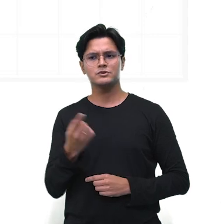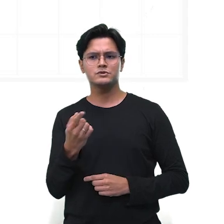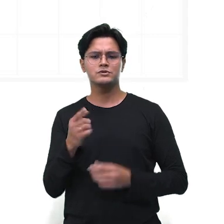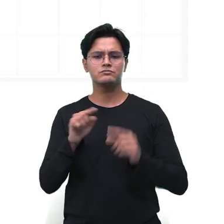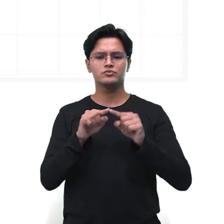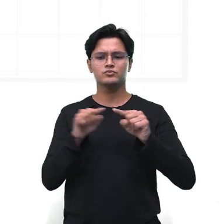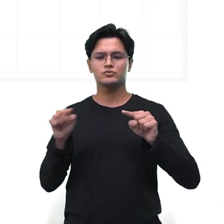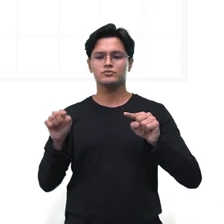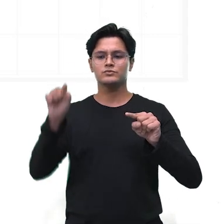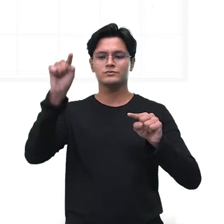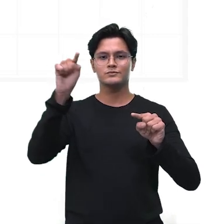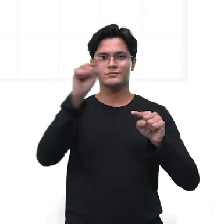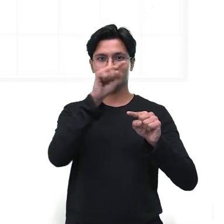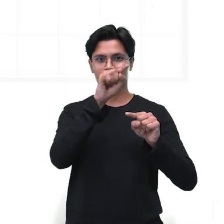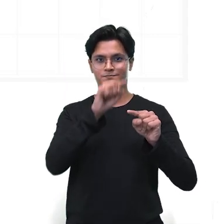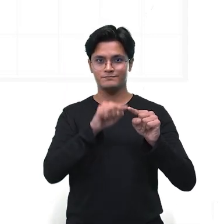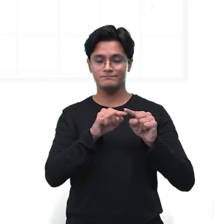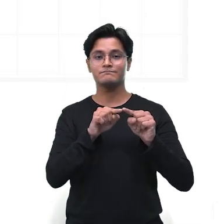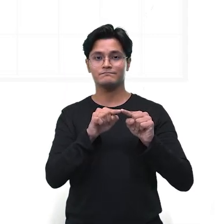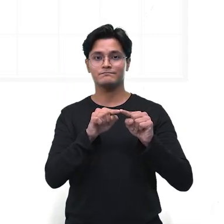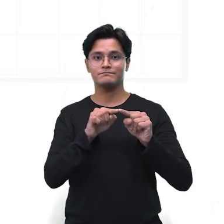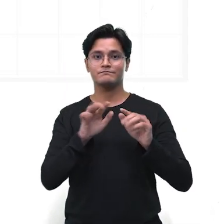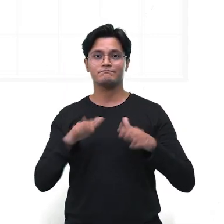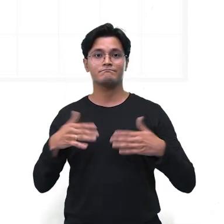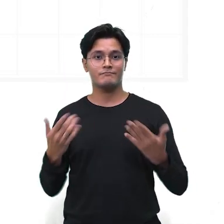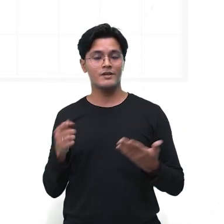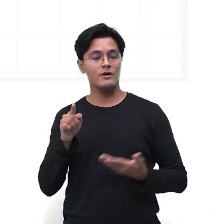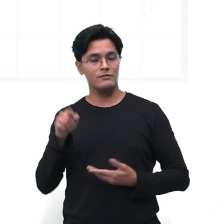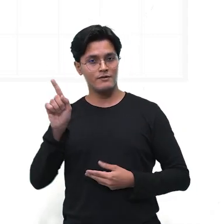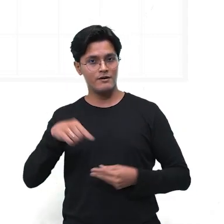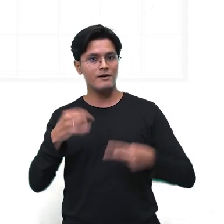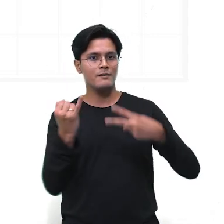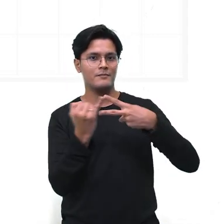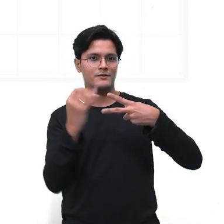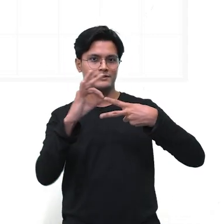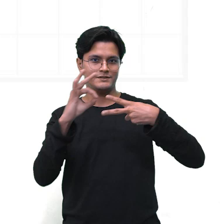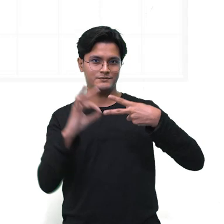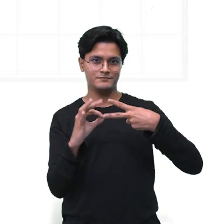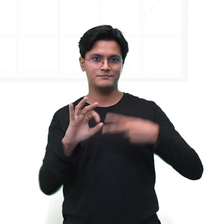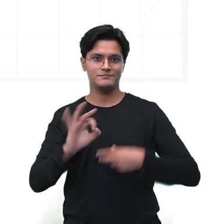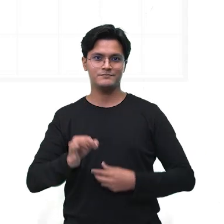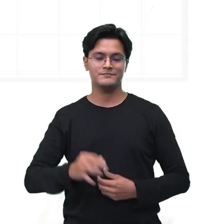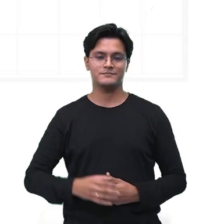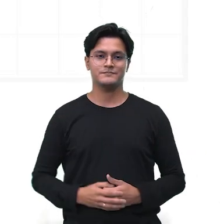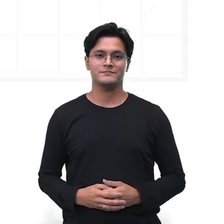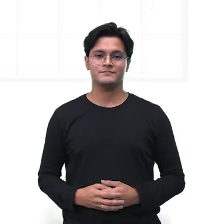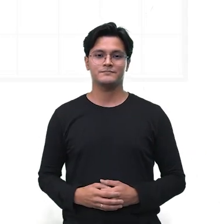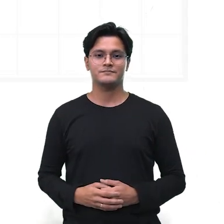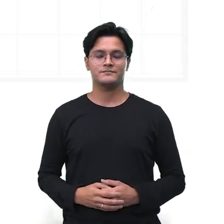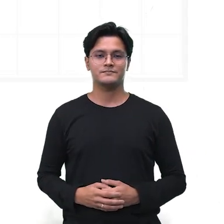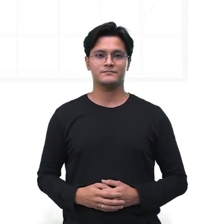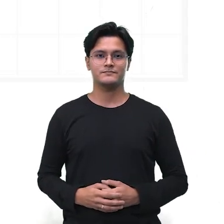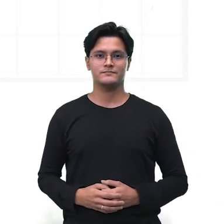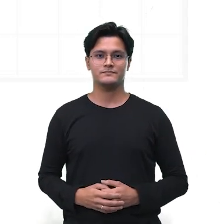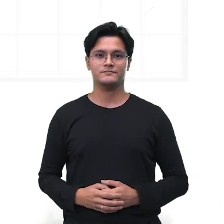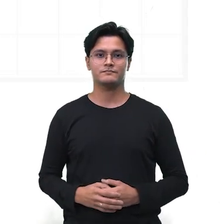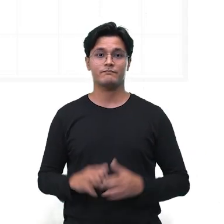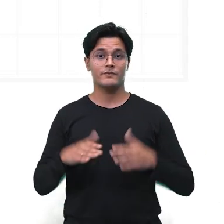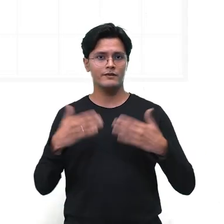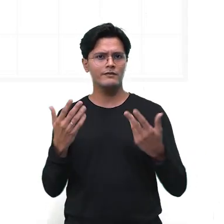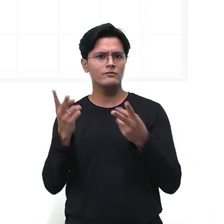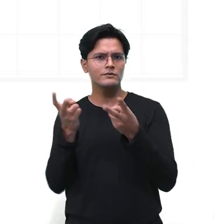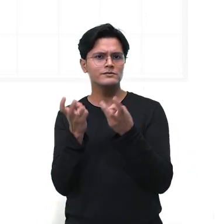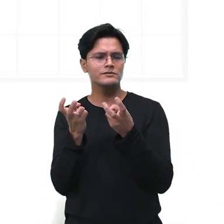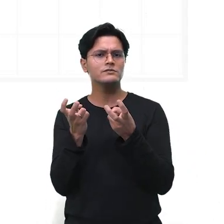quadrado, consequentemente, um polígono também, tá? Então, observem,